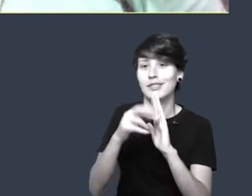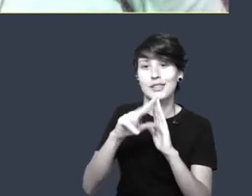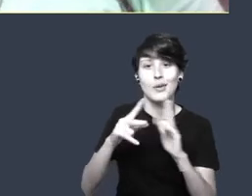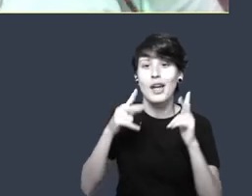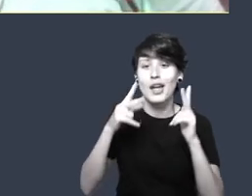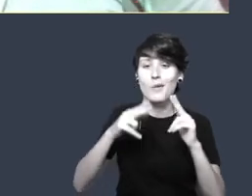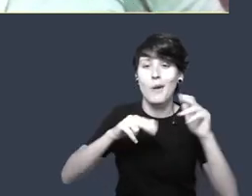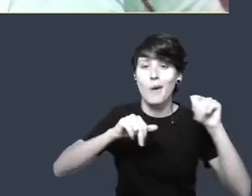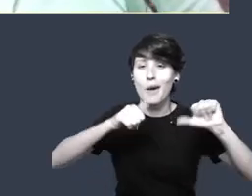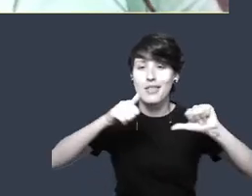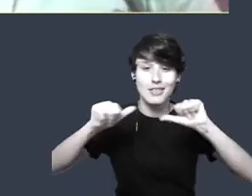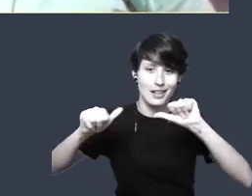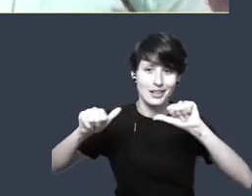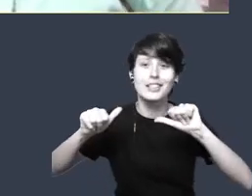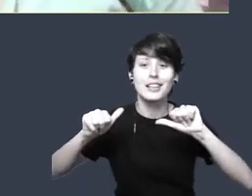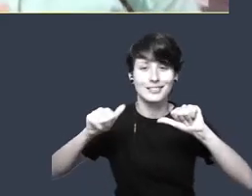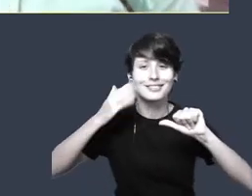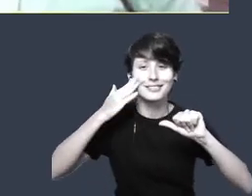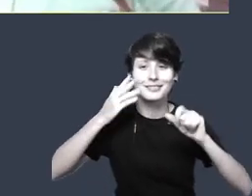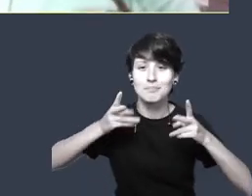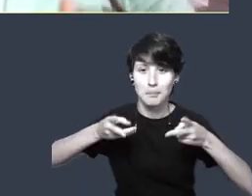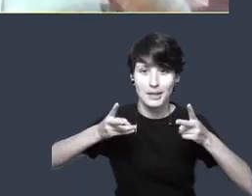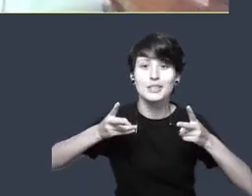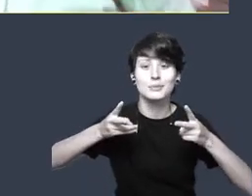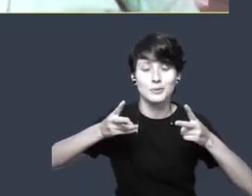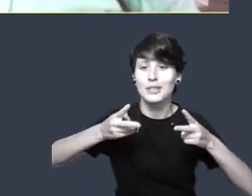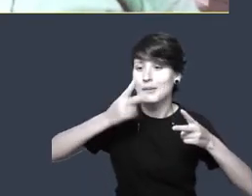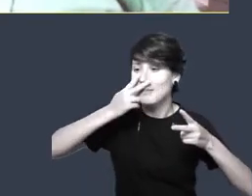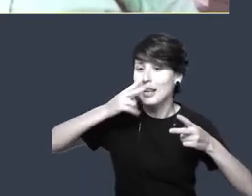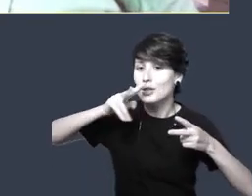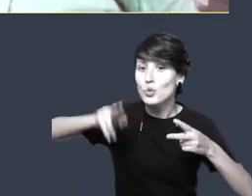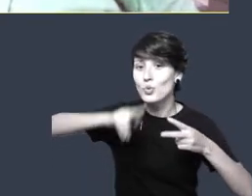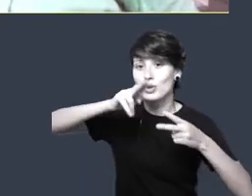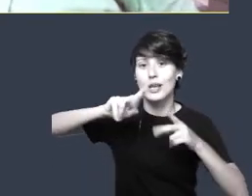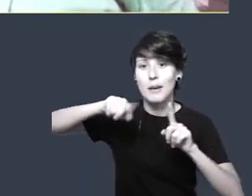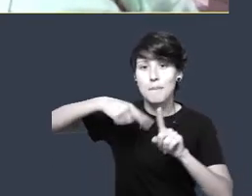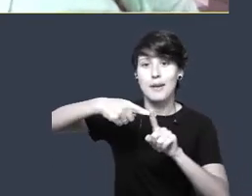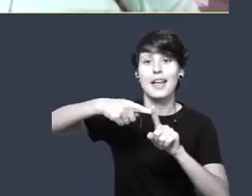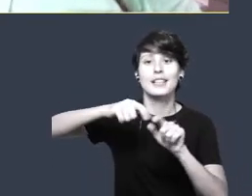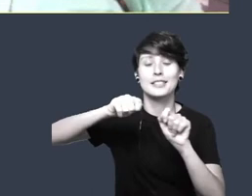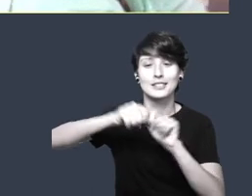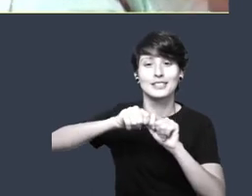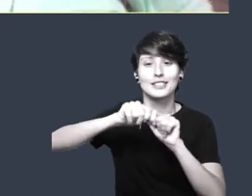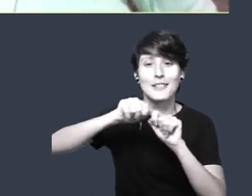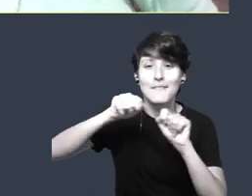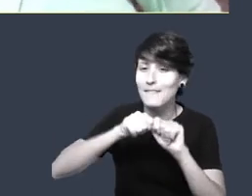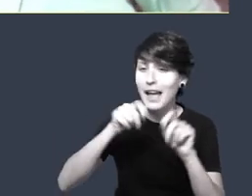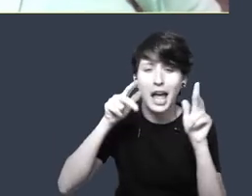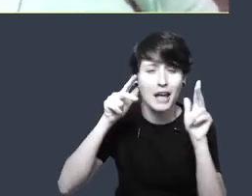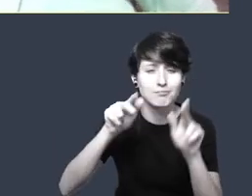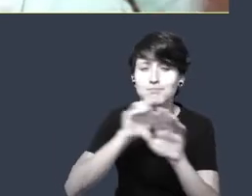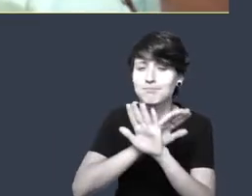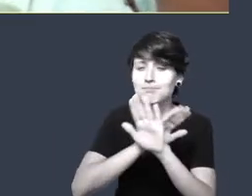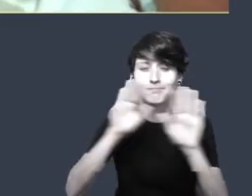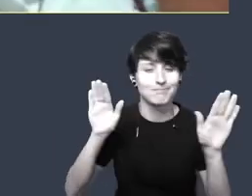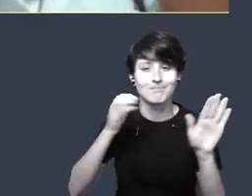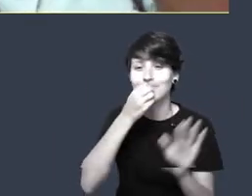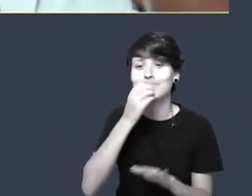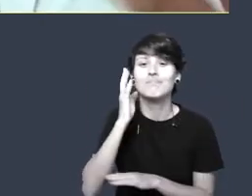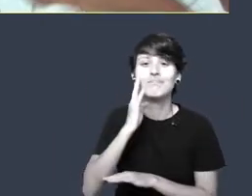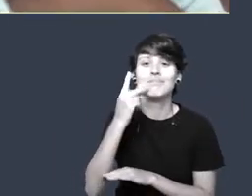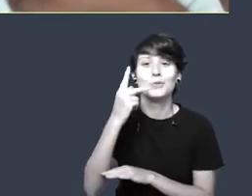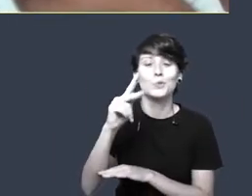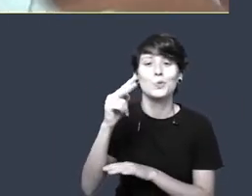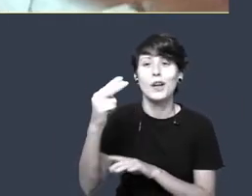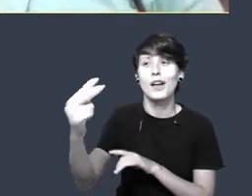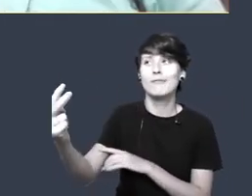que você está reutilizando. É você pegar, reutilizar e deixar dessa forma, né? Então, acho que muito legal essa visão que você